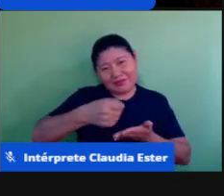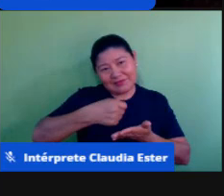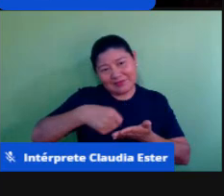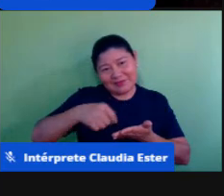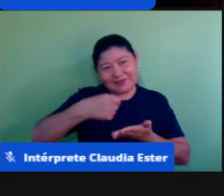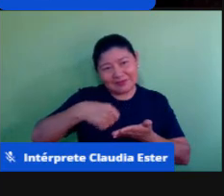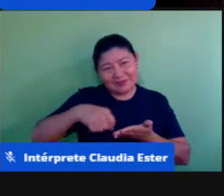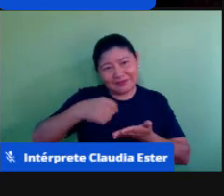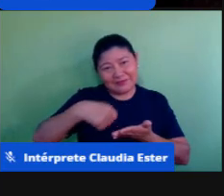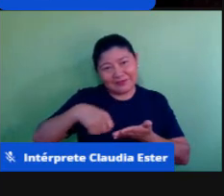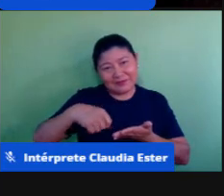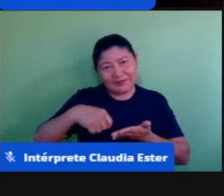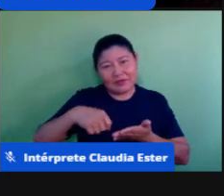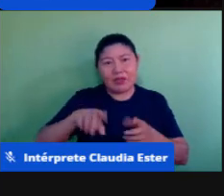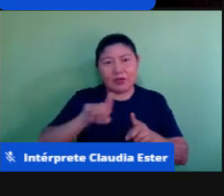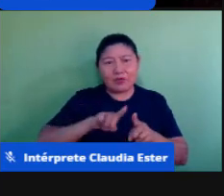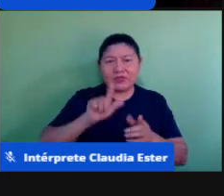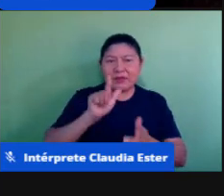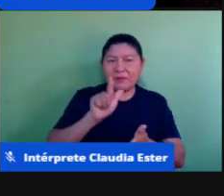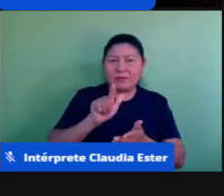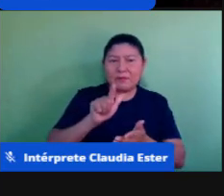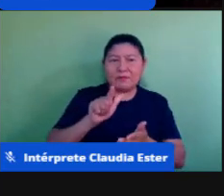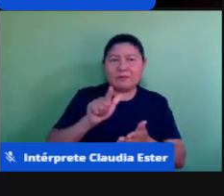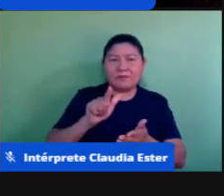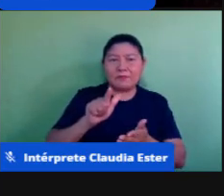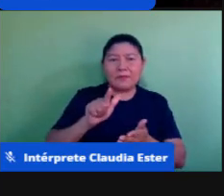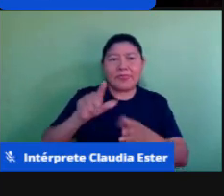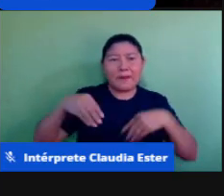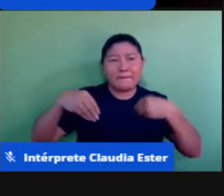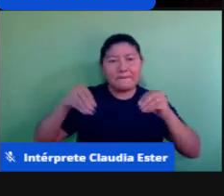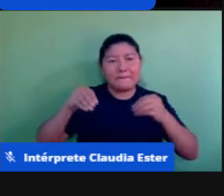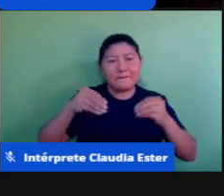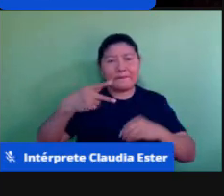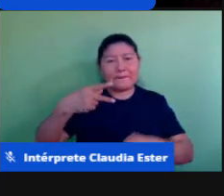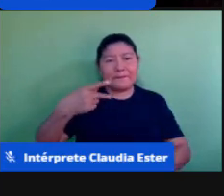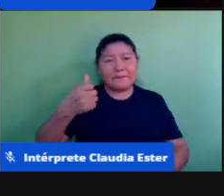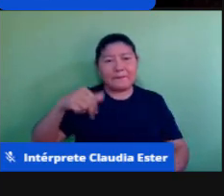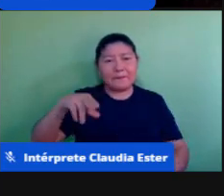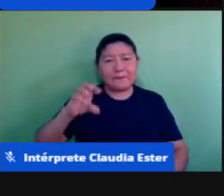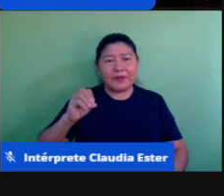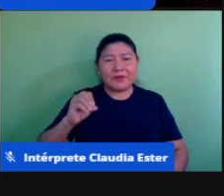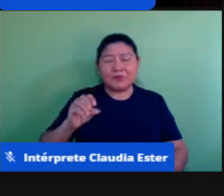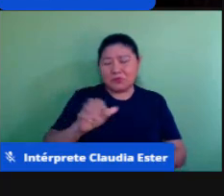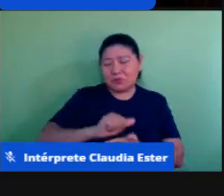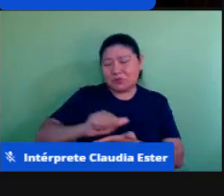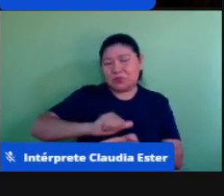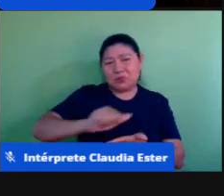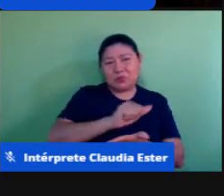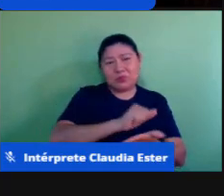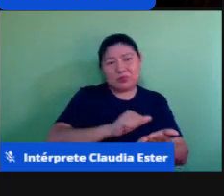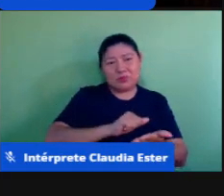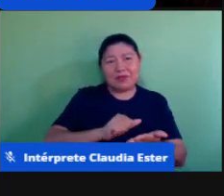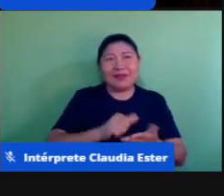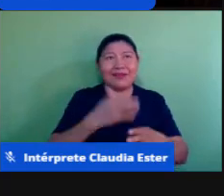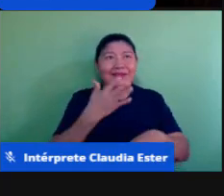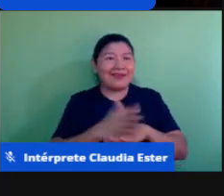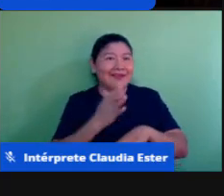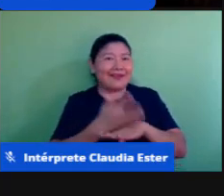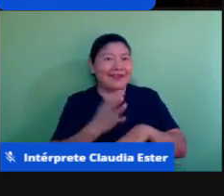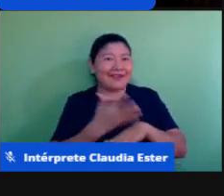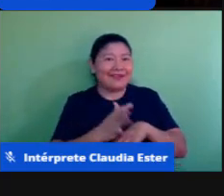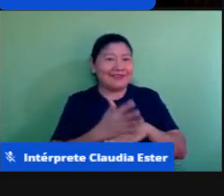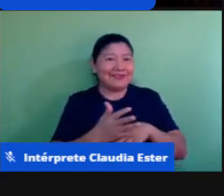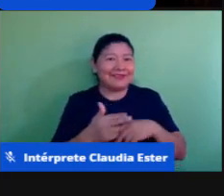pegar uma flanelinha, um pedacinho de tecido e limpar, ou seja, apaga, e vai ser um material permanente para ele estar treinando